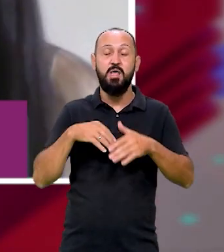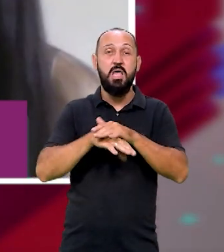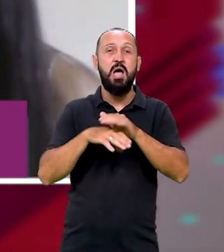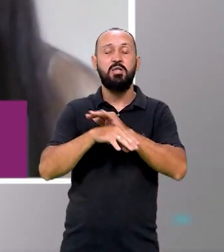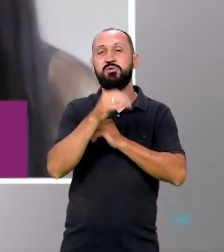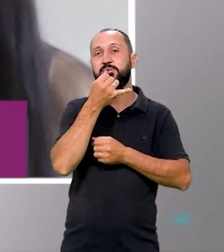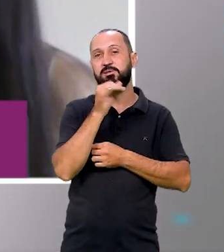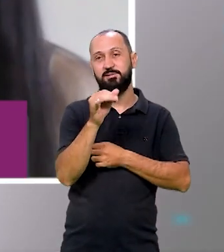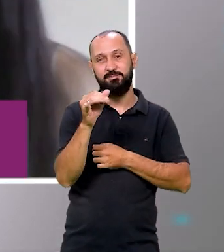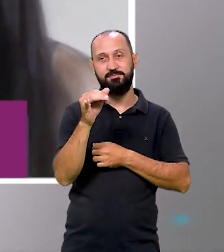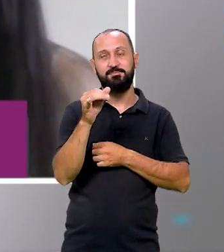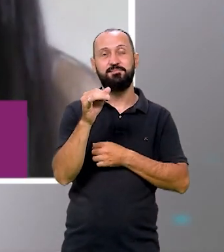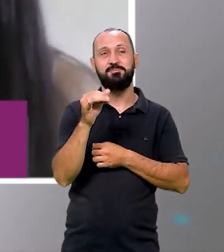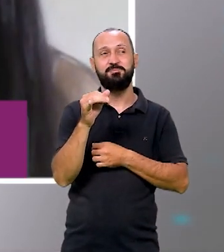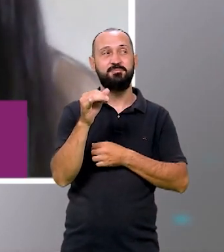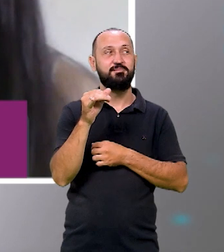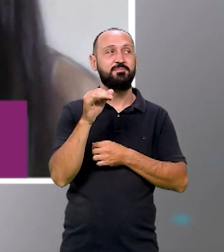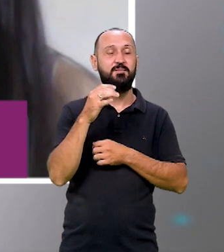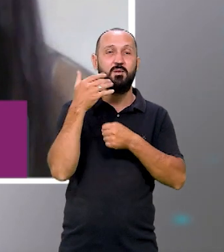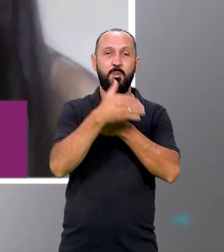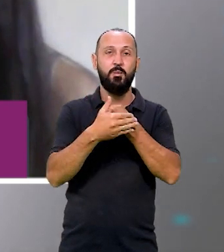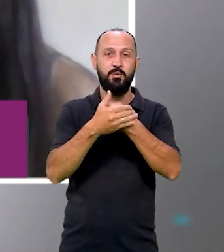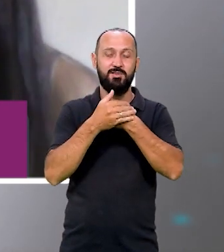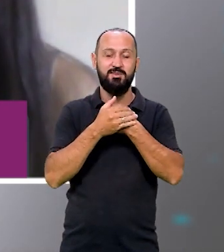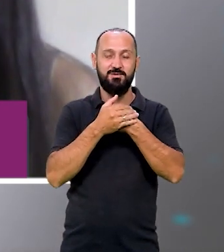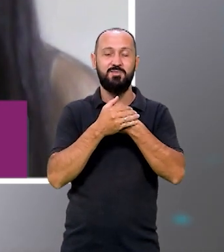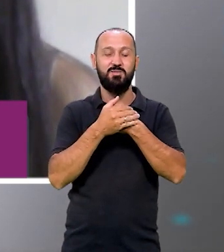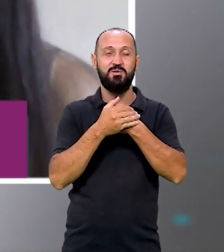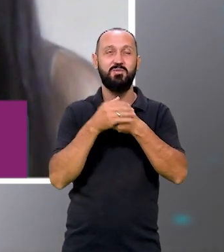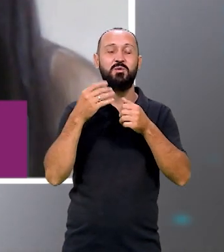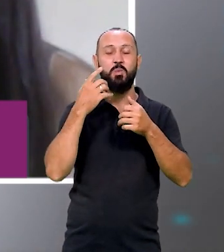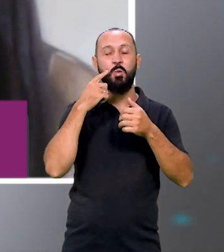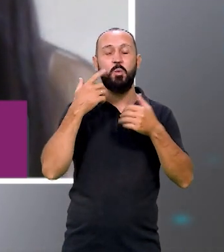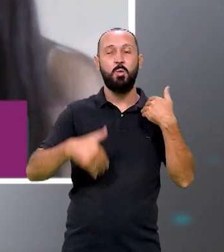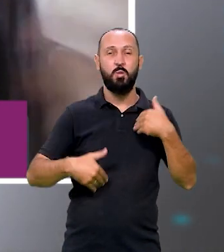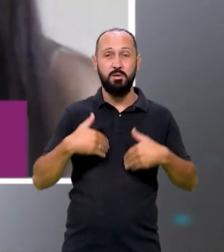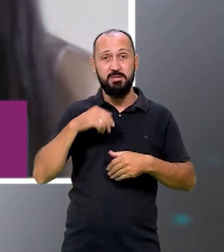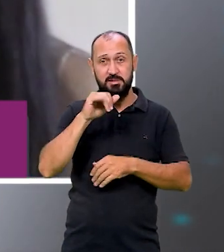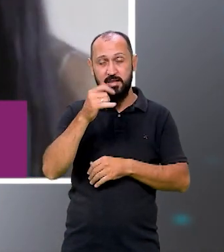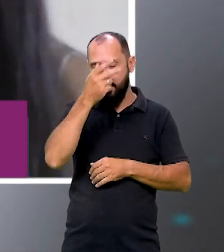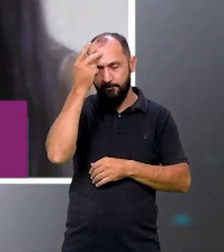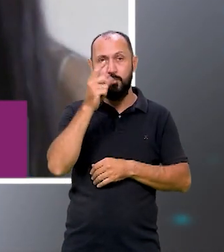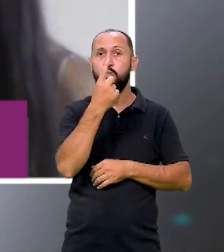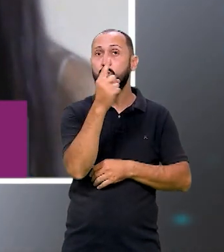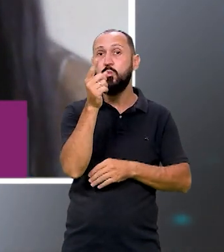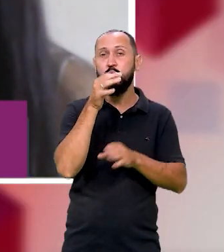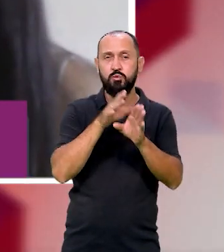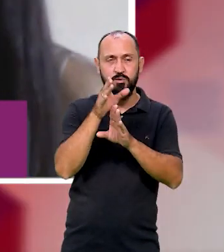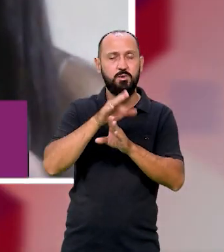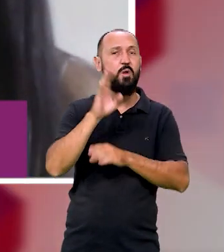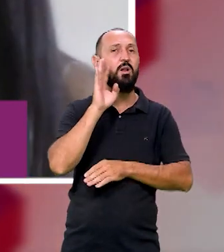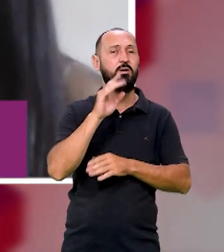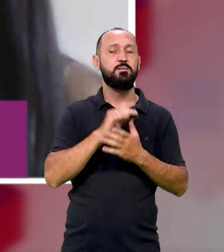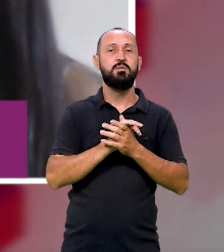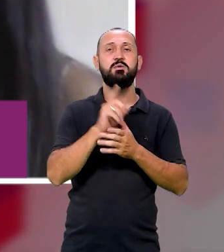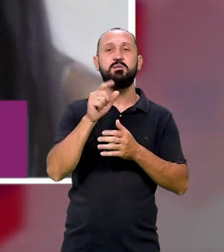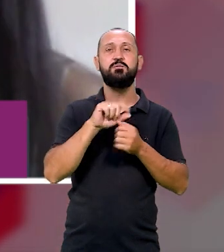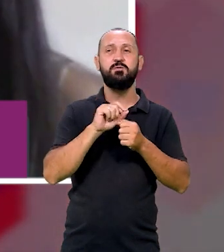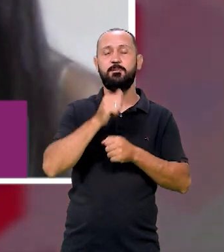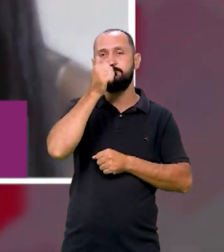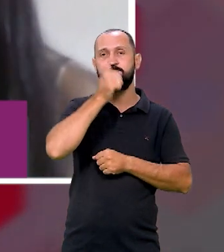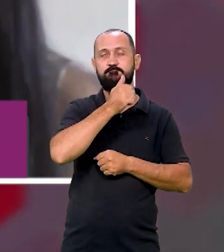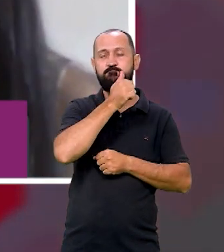sedentarismo, né? Que a gente sabe que também influencia muito. E a barriguinha? Também a barriguinha, infelizmente,